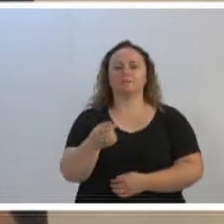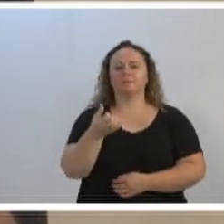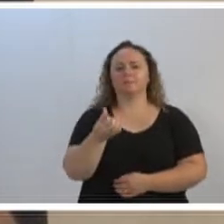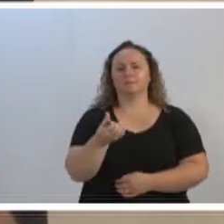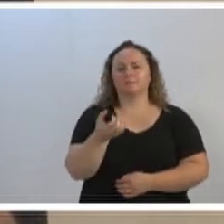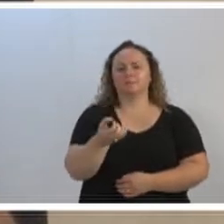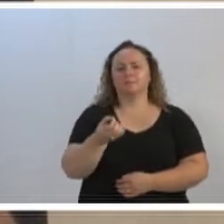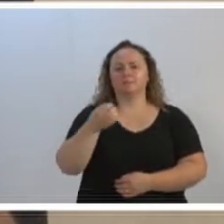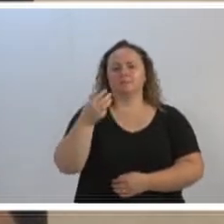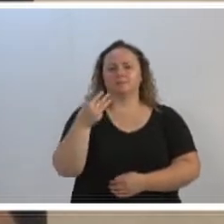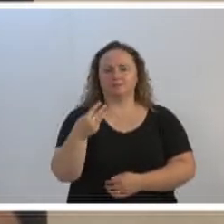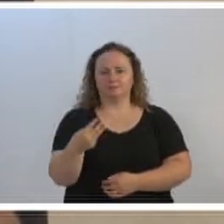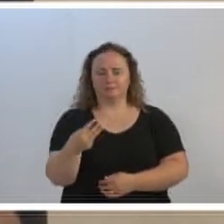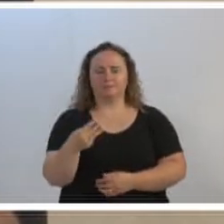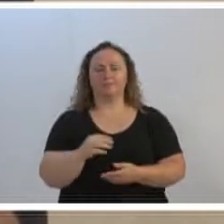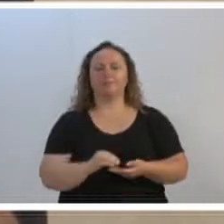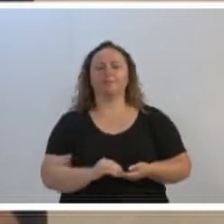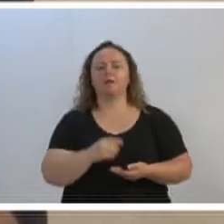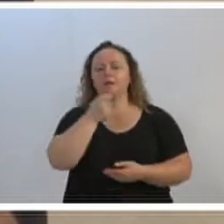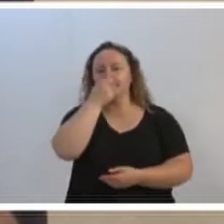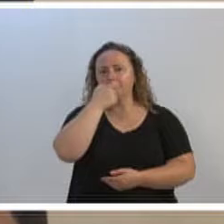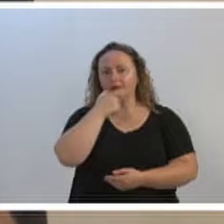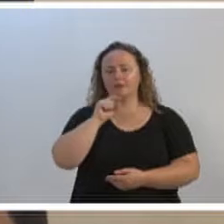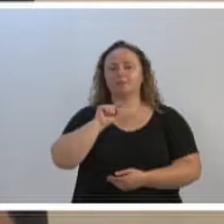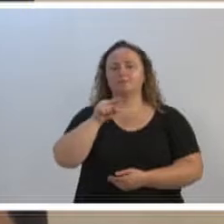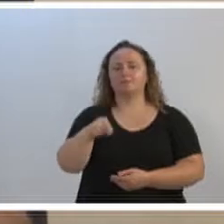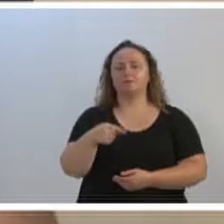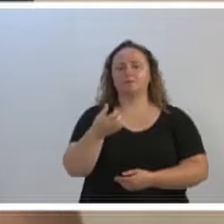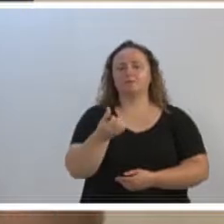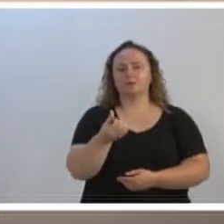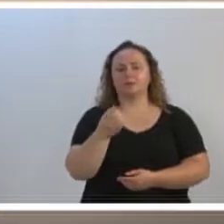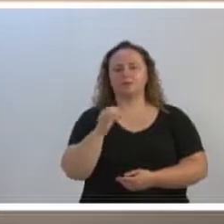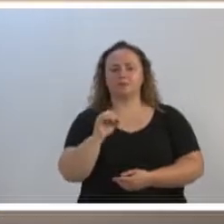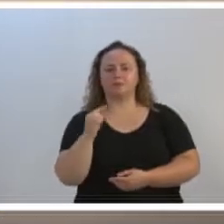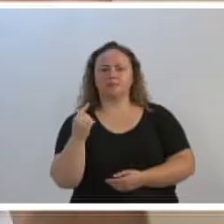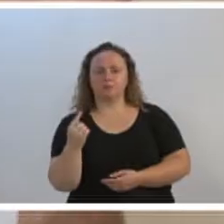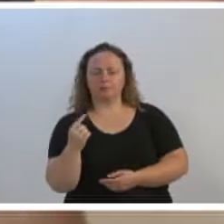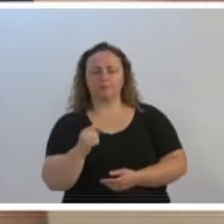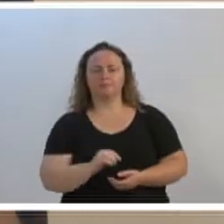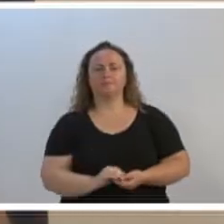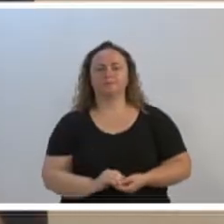e do vereador Oldemar Becker, número 1601. Despacho como requer.